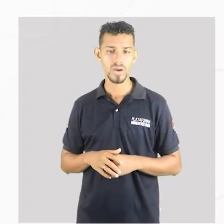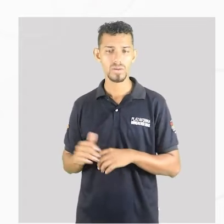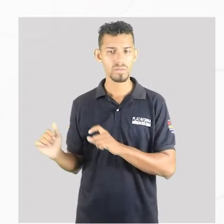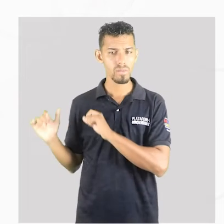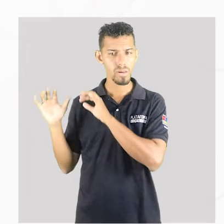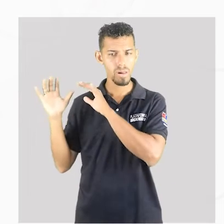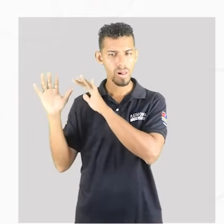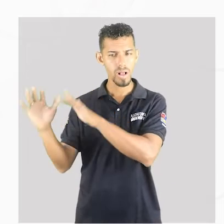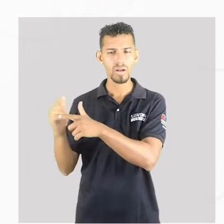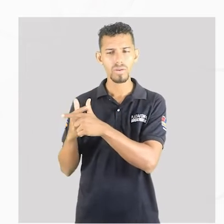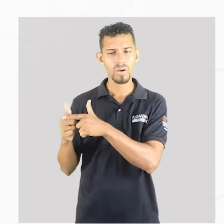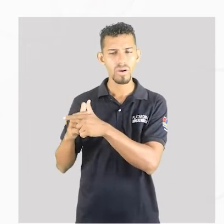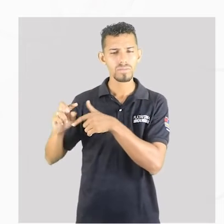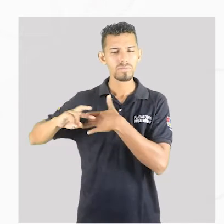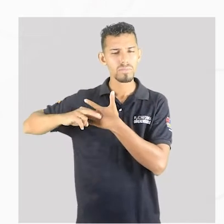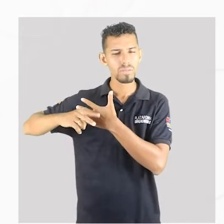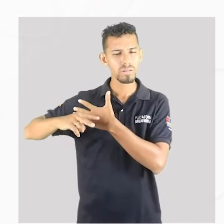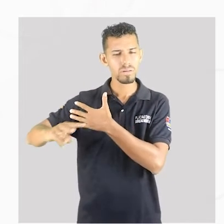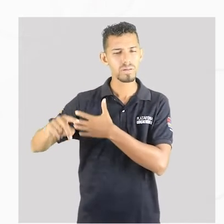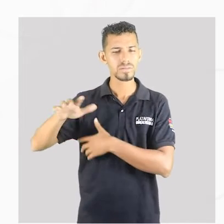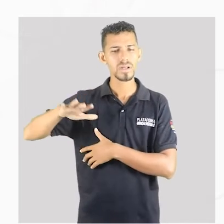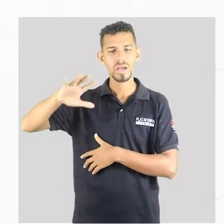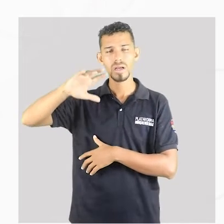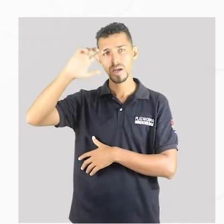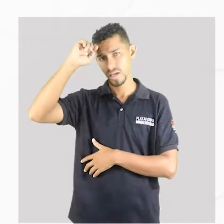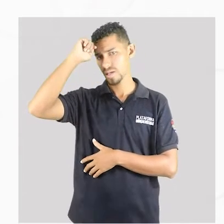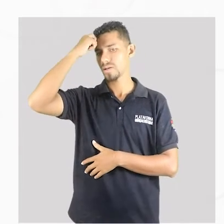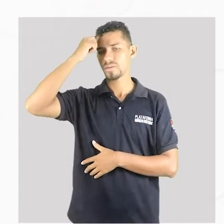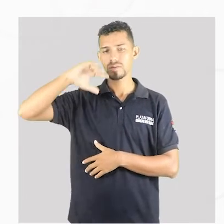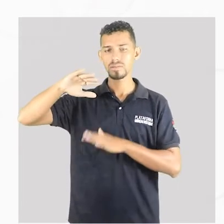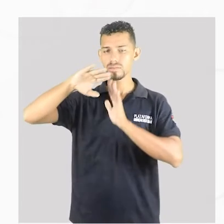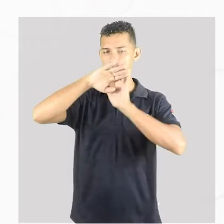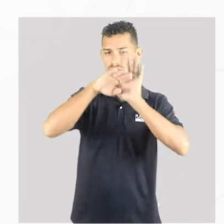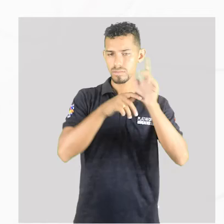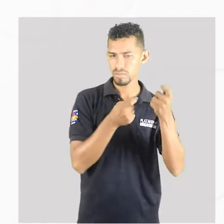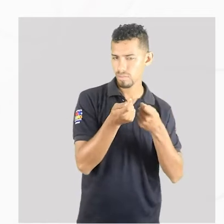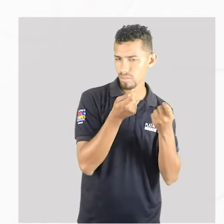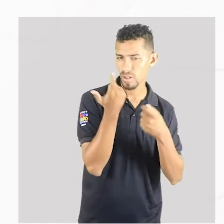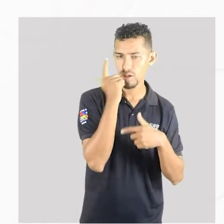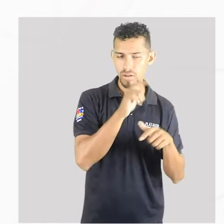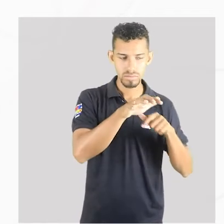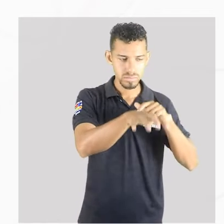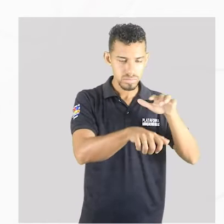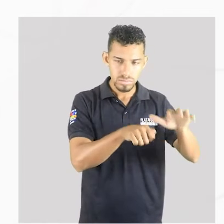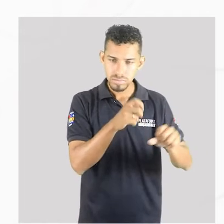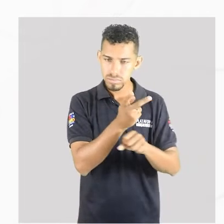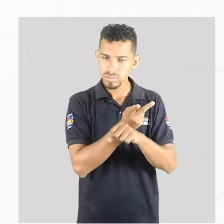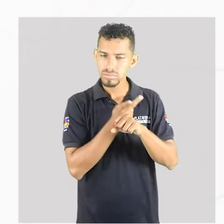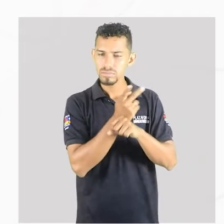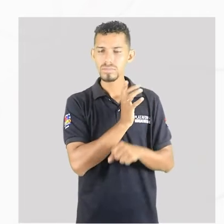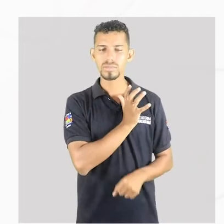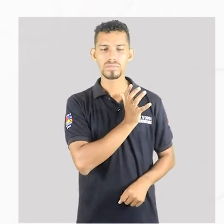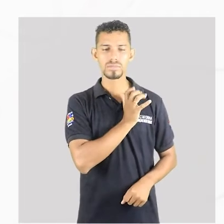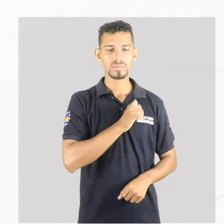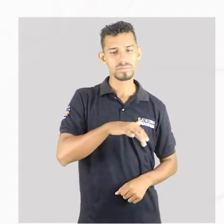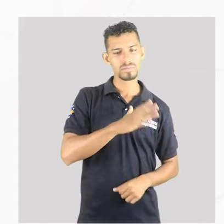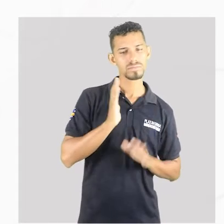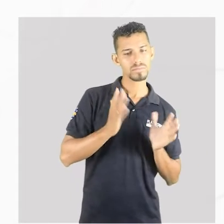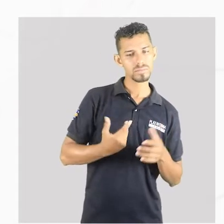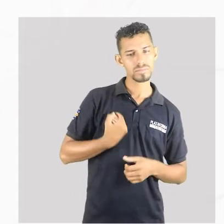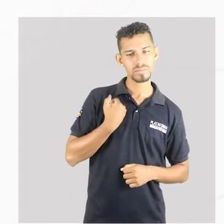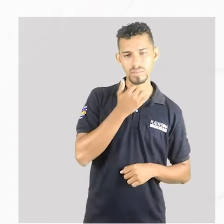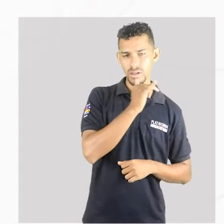consequências na África. No plano econômico, extraiu riquezas e se aproveitou das fontes de energia e jazidas minerais ali